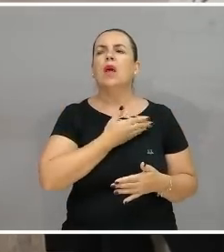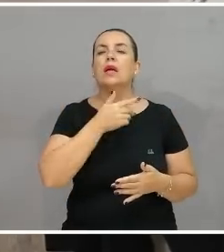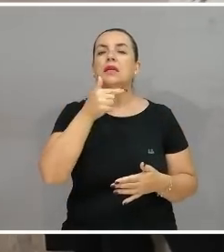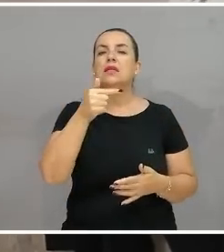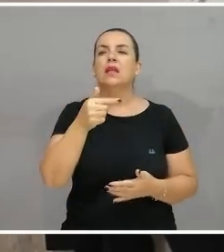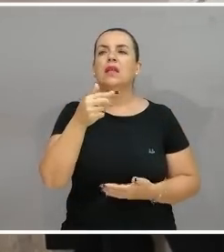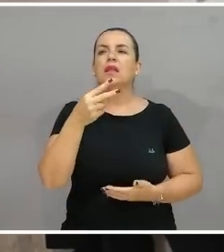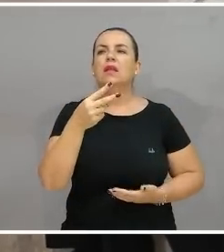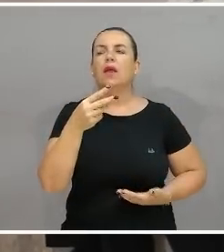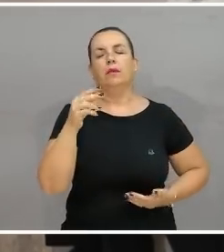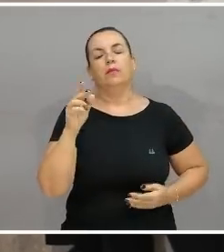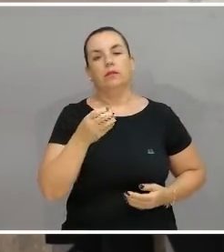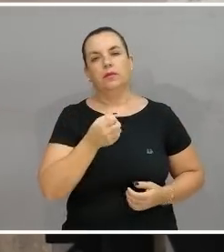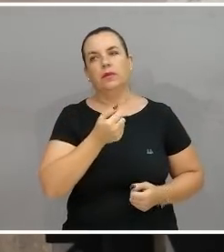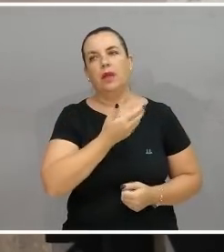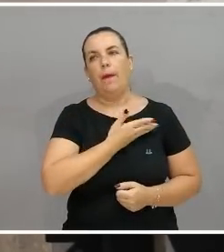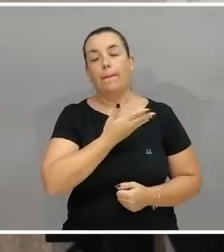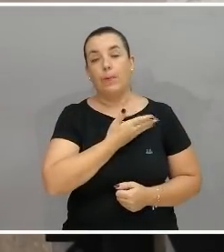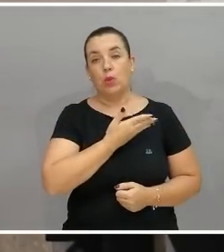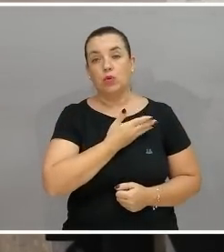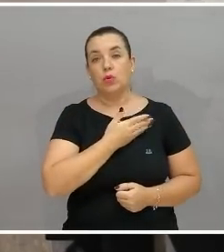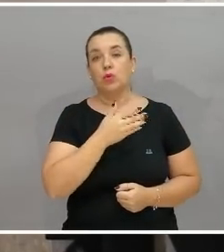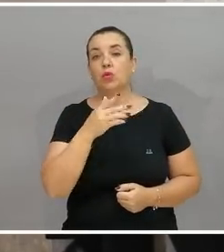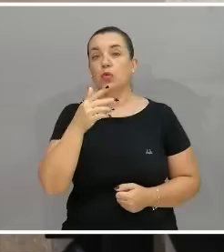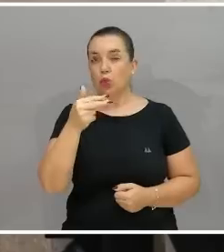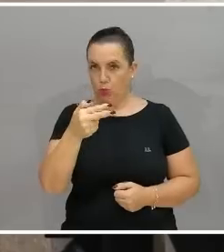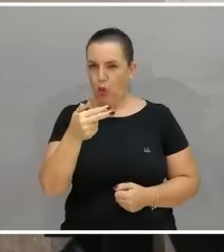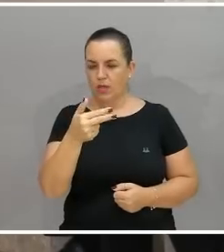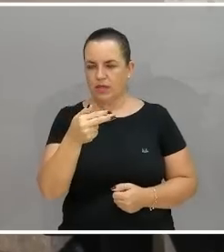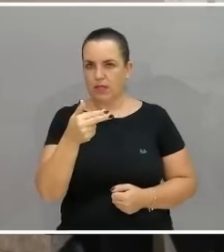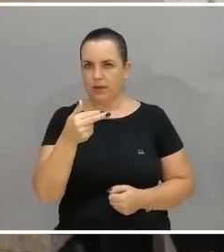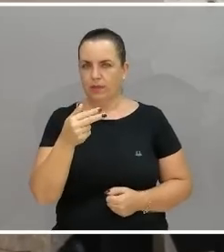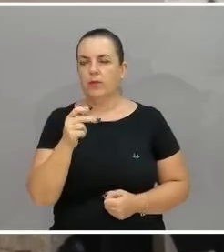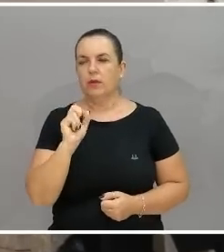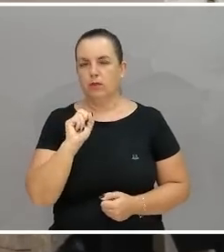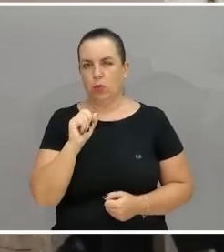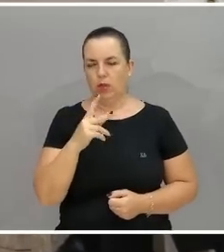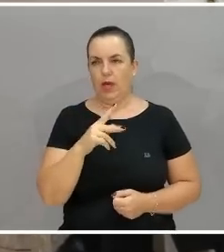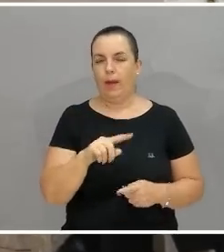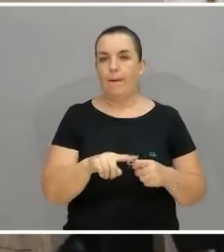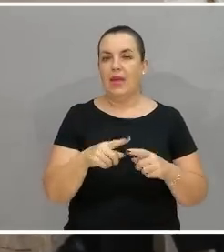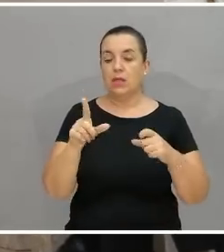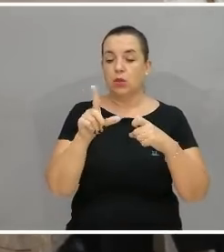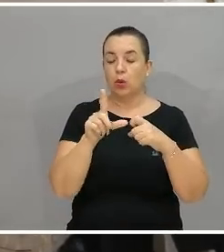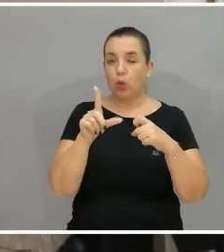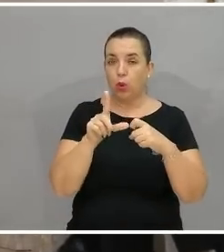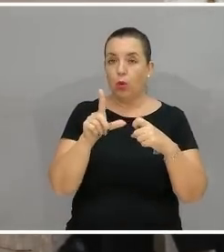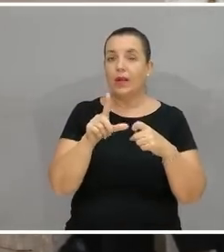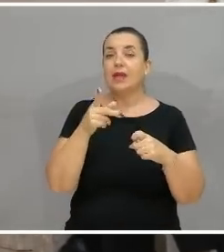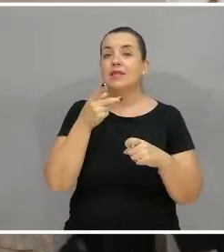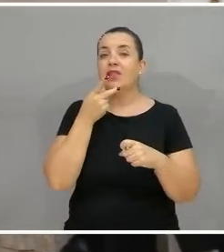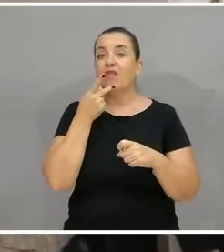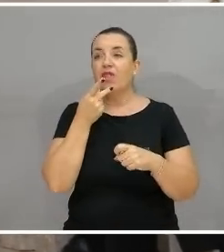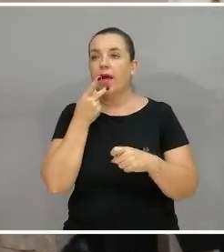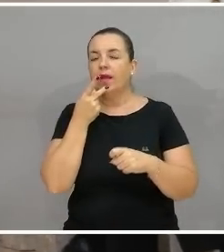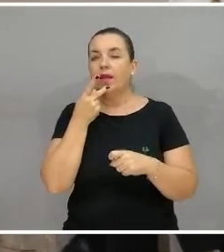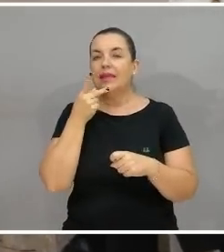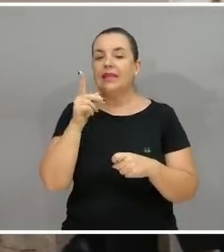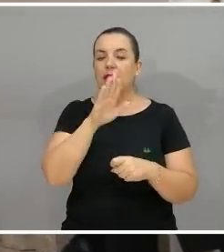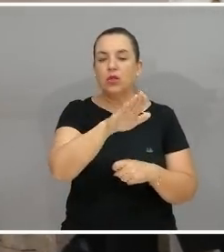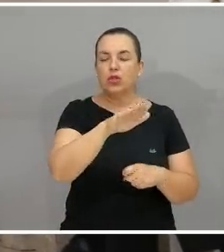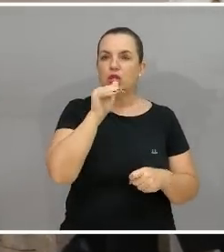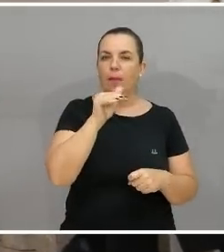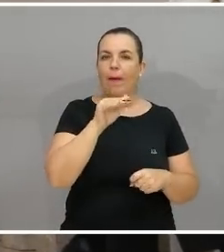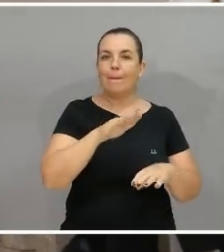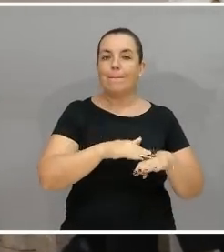Apóstolos, 12. Mas aqui, segundo o evangelista Lucas, ele chama mais que 12,